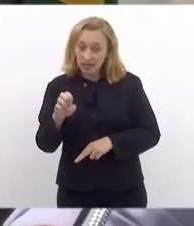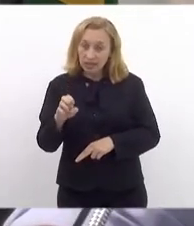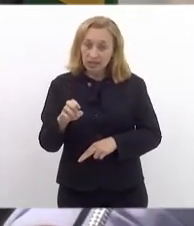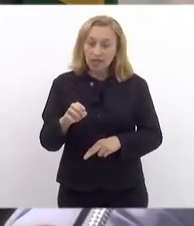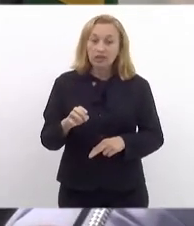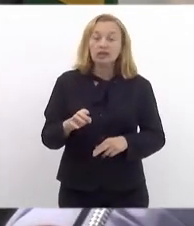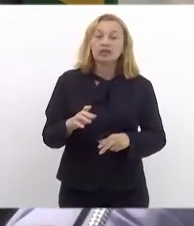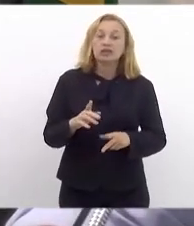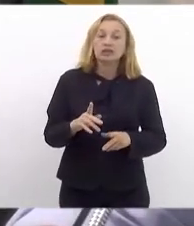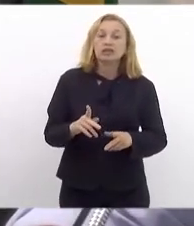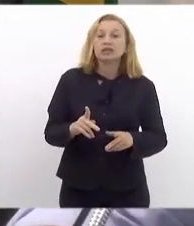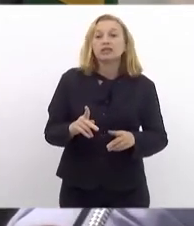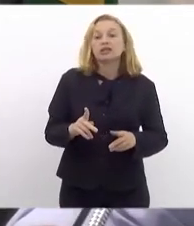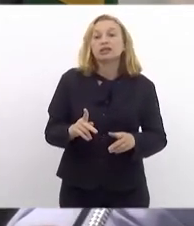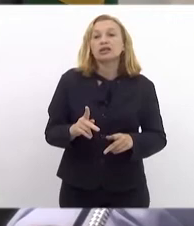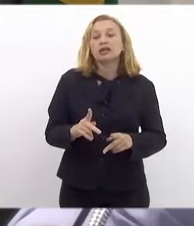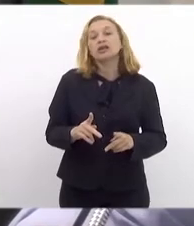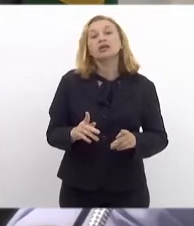em geral